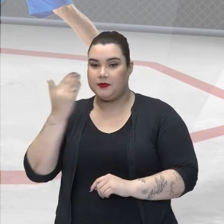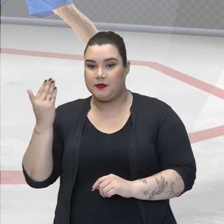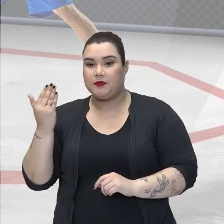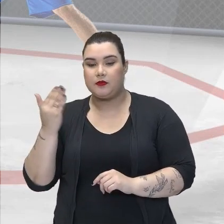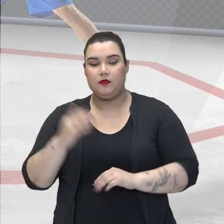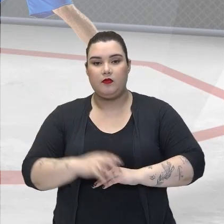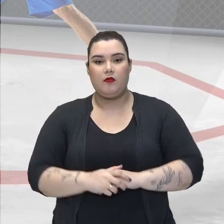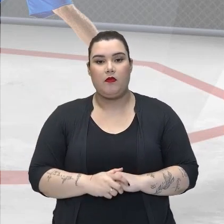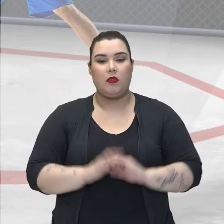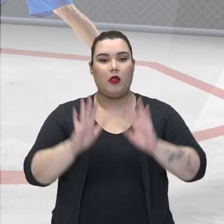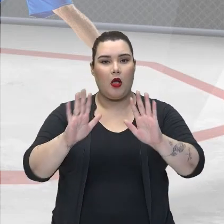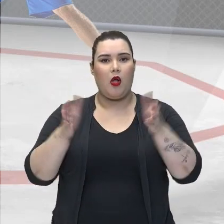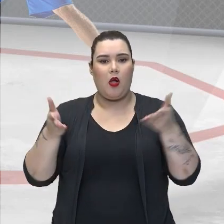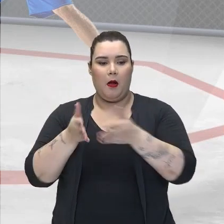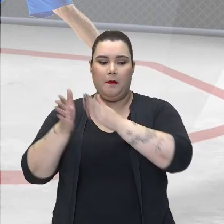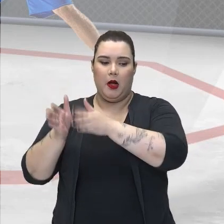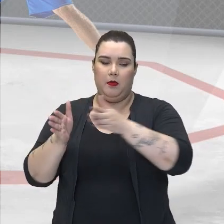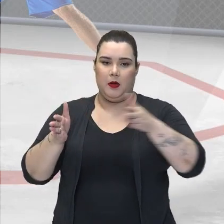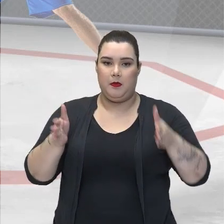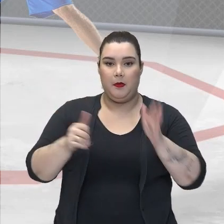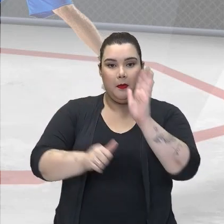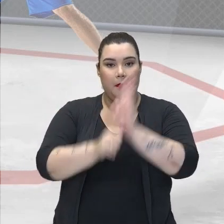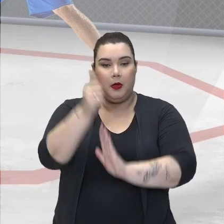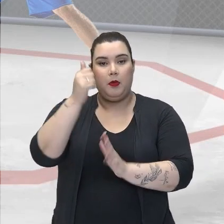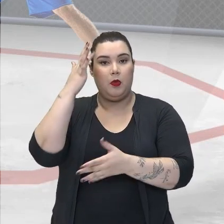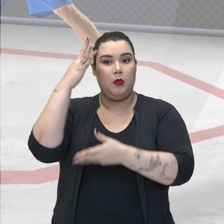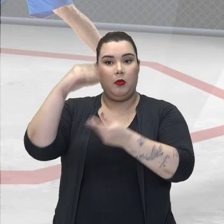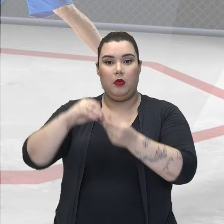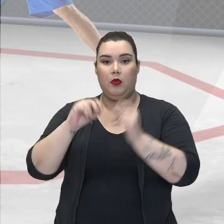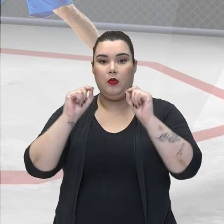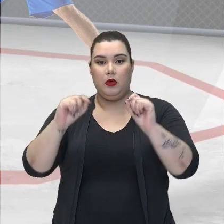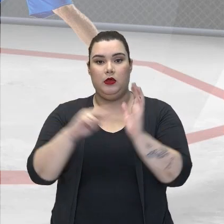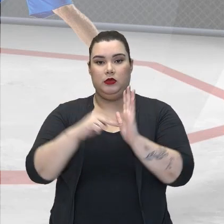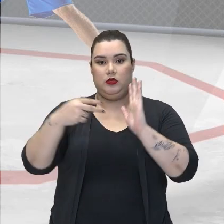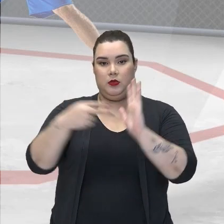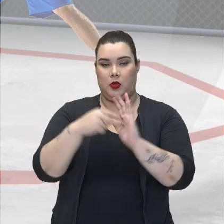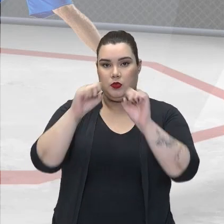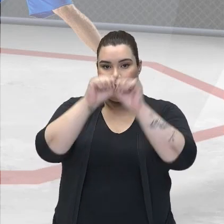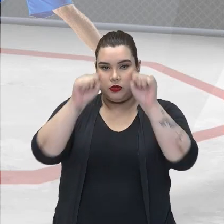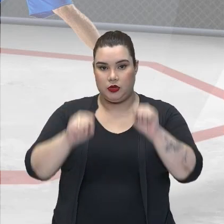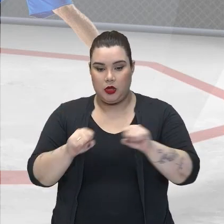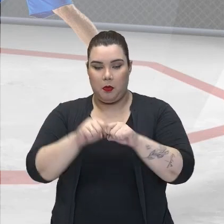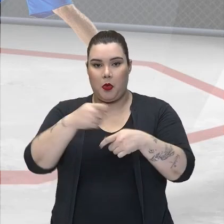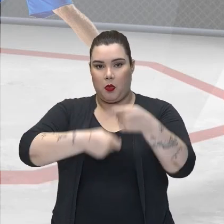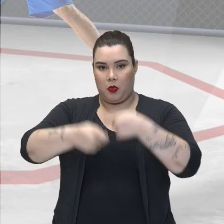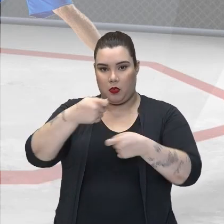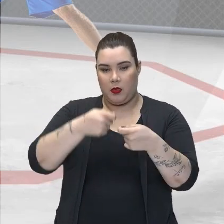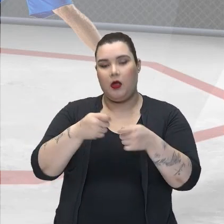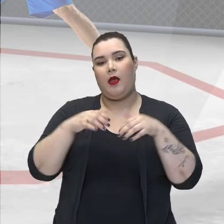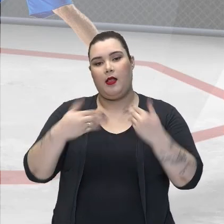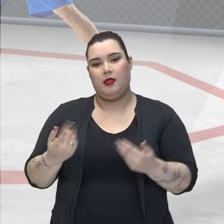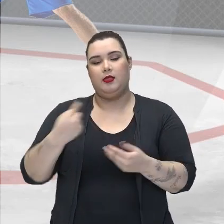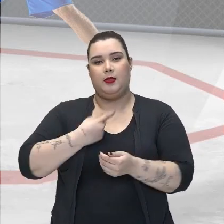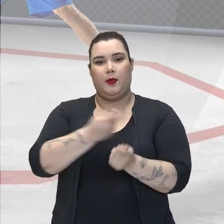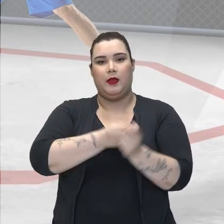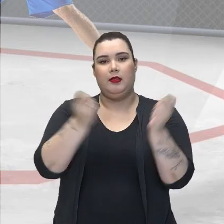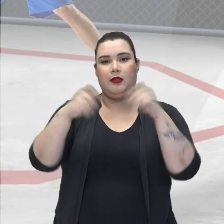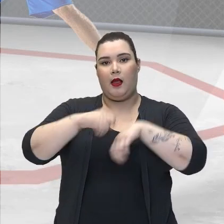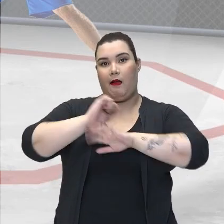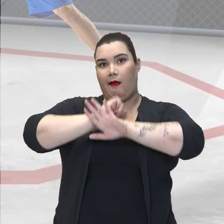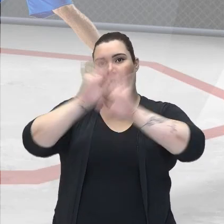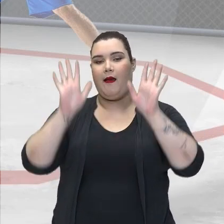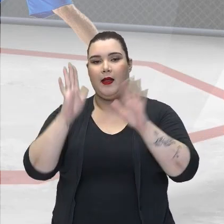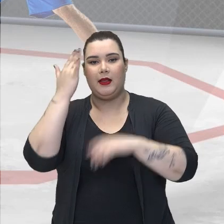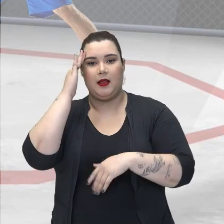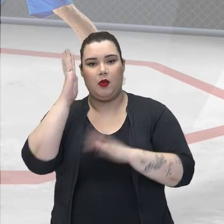por etapas e, primeiramente, vamos compreender o que é um sistema econômico, que a partir daí fica mais fácil a gente compreender quais